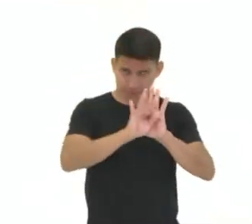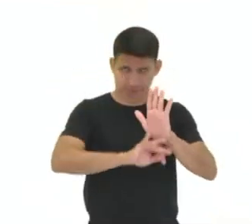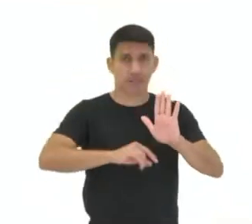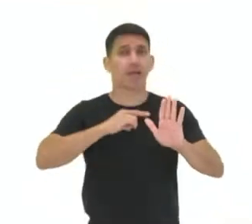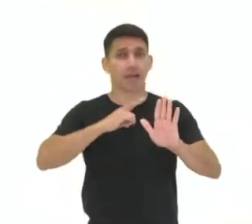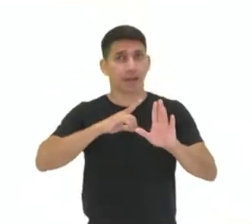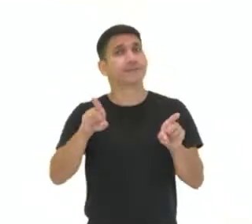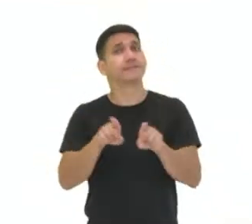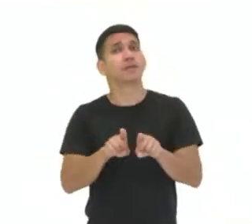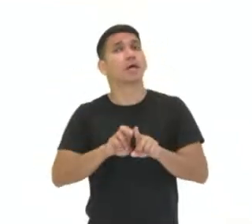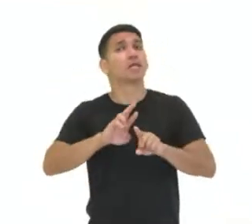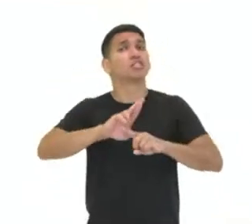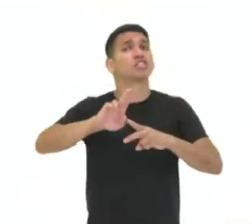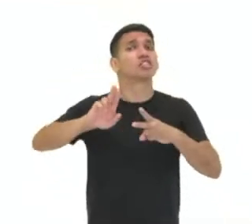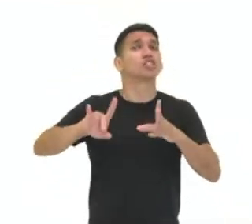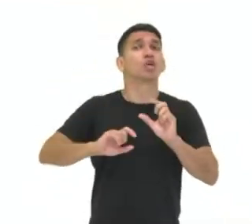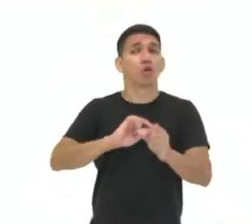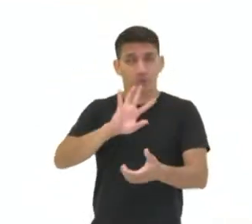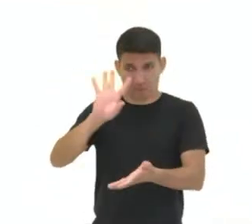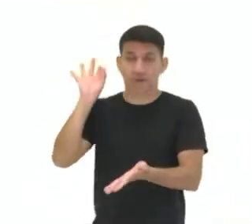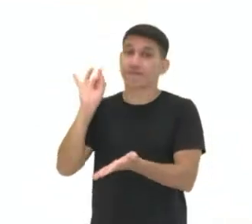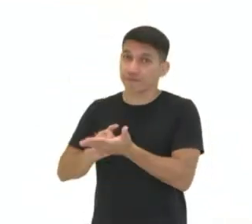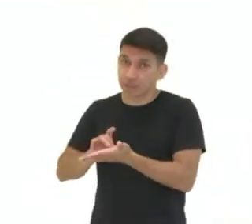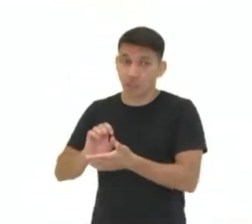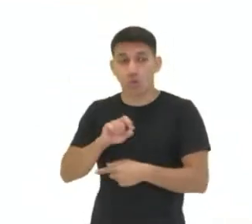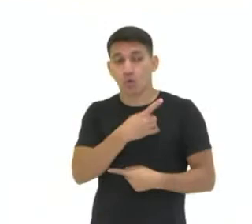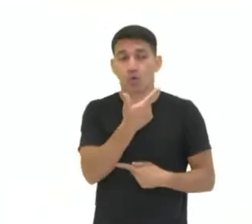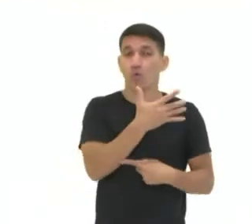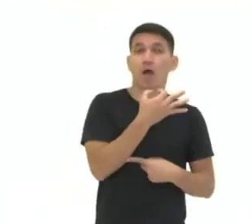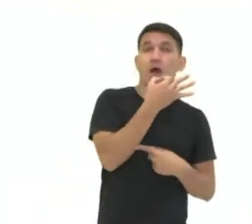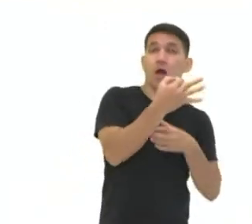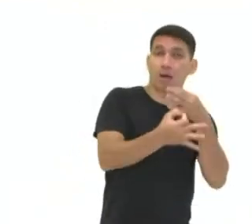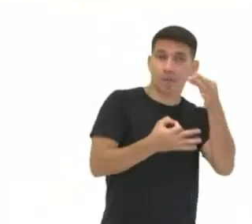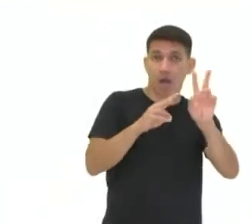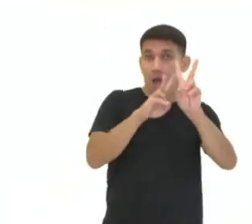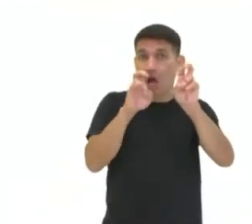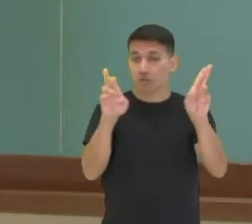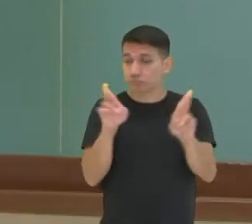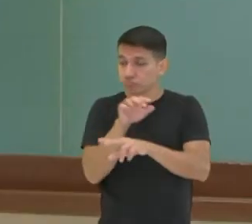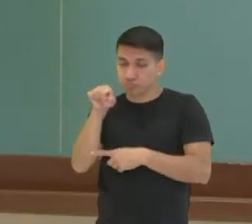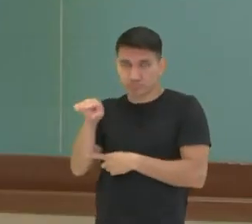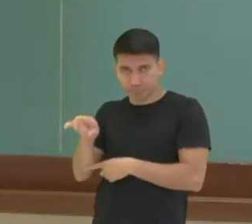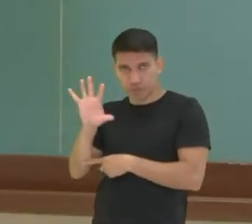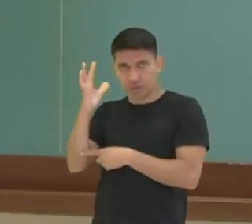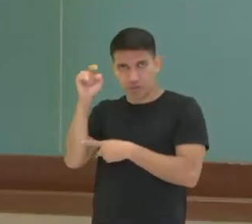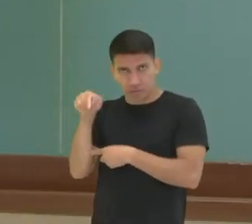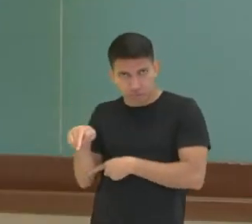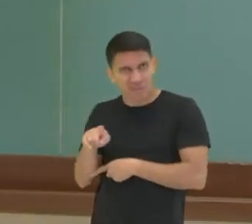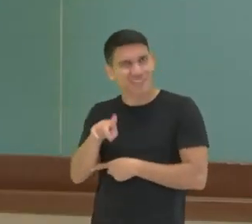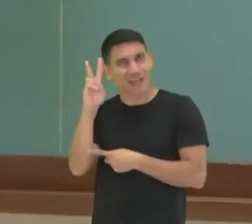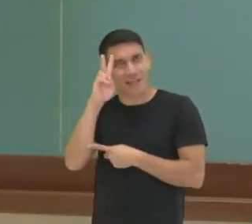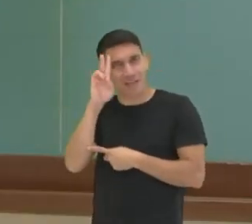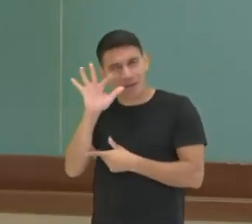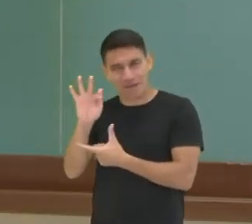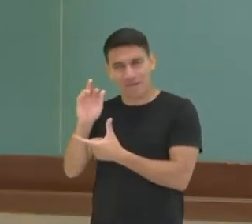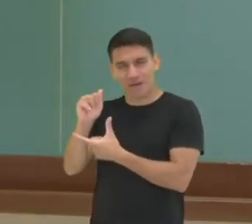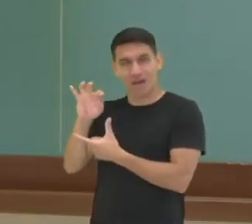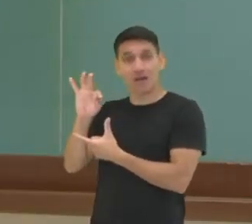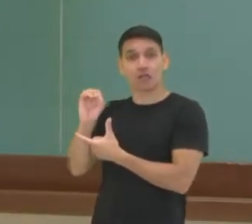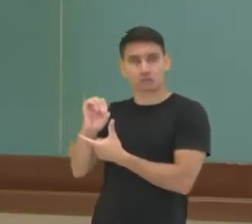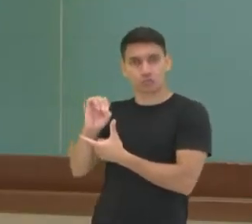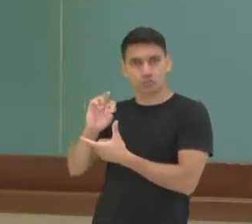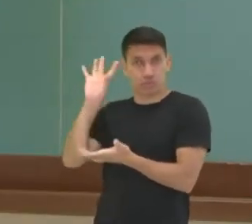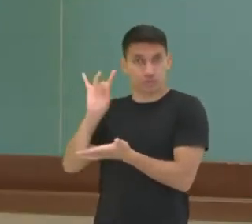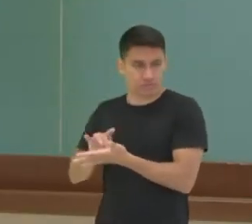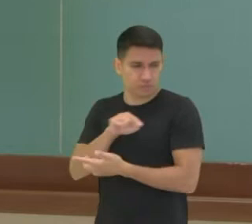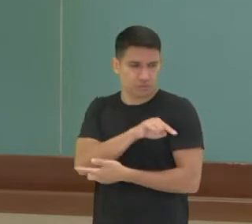e distinguir um fato de uma opinião relativa a esse fato. Você lembra a diferença entre fato e